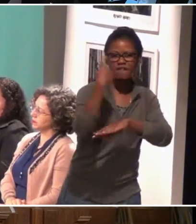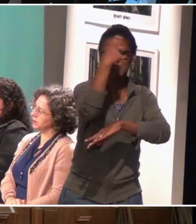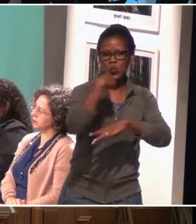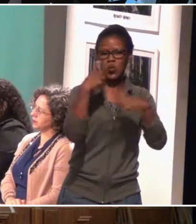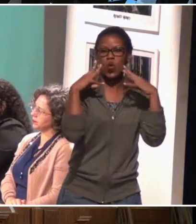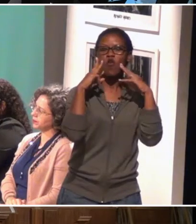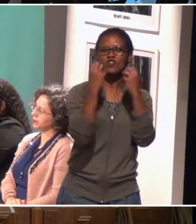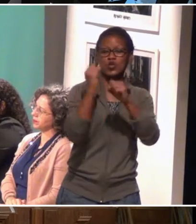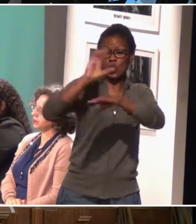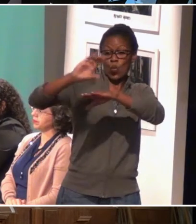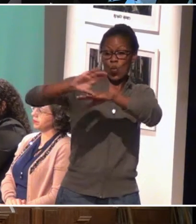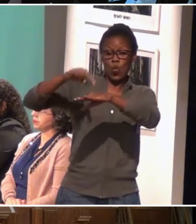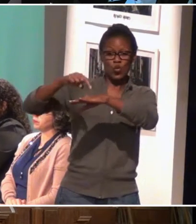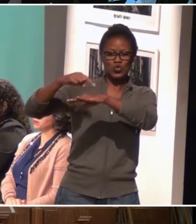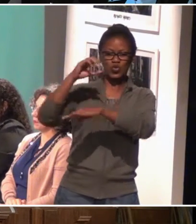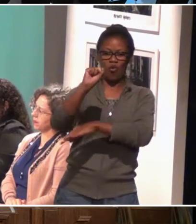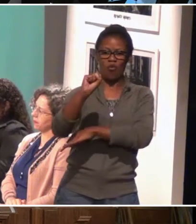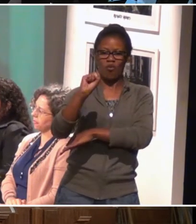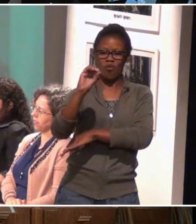já vira um curso de 80 horas.